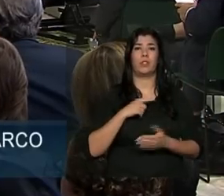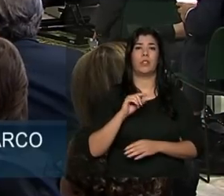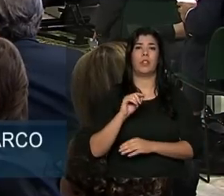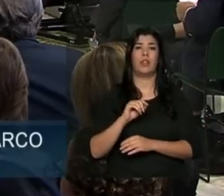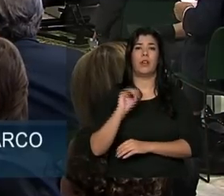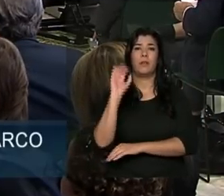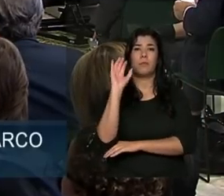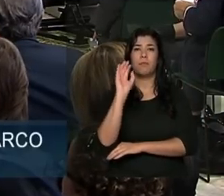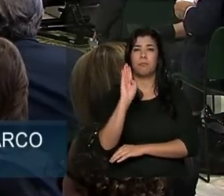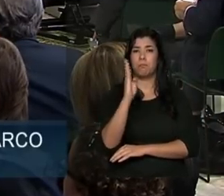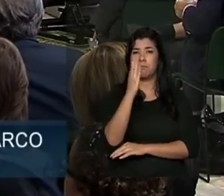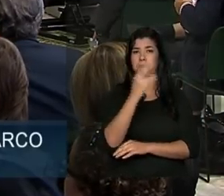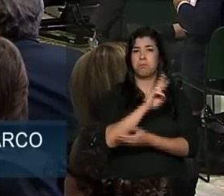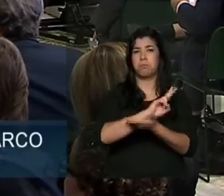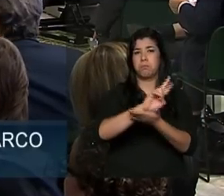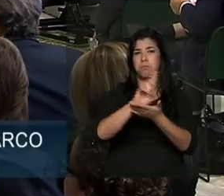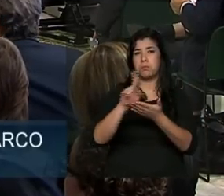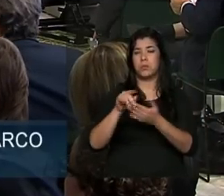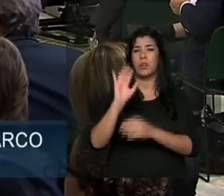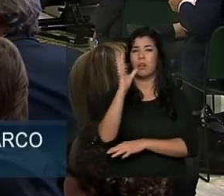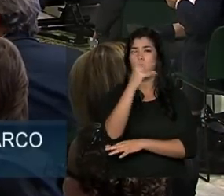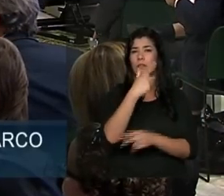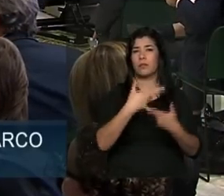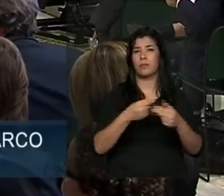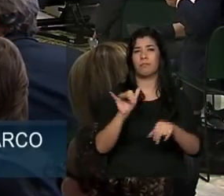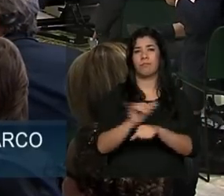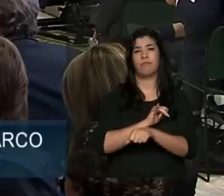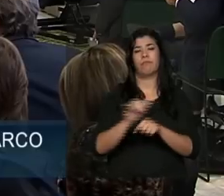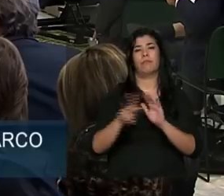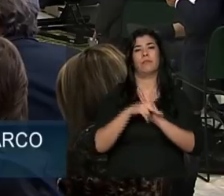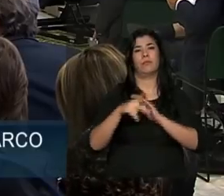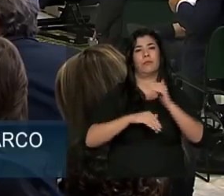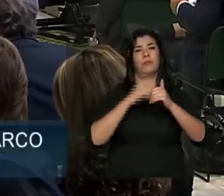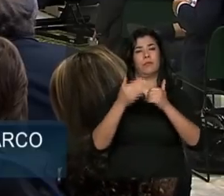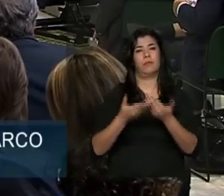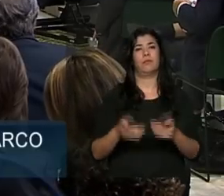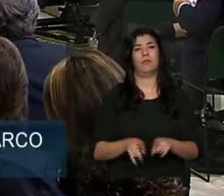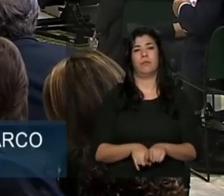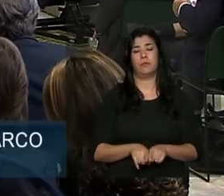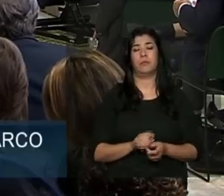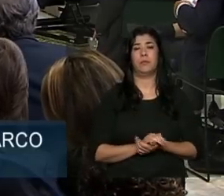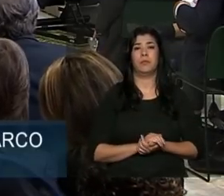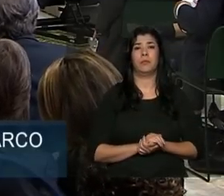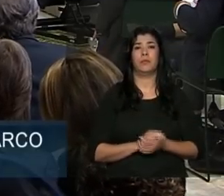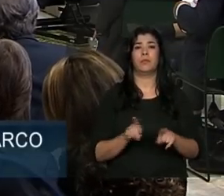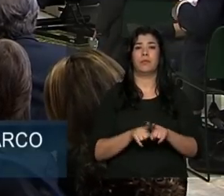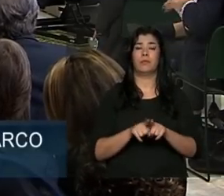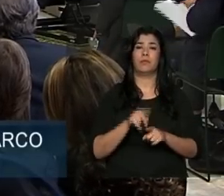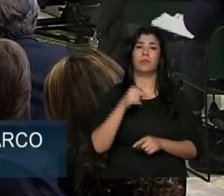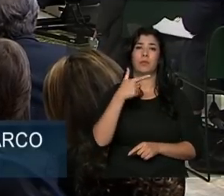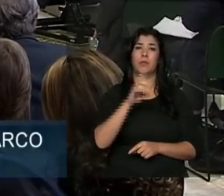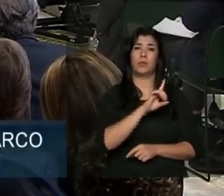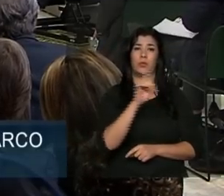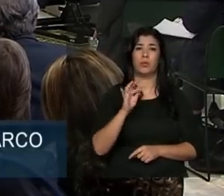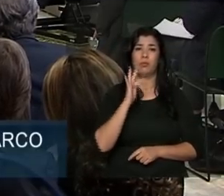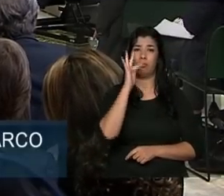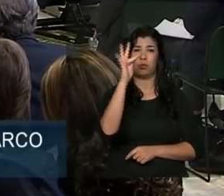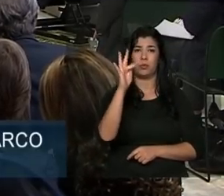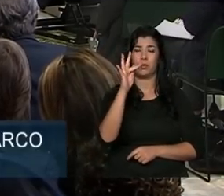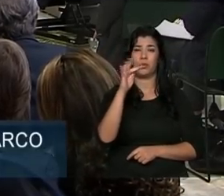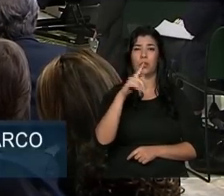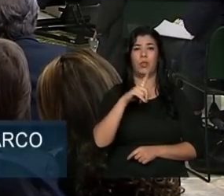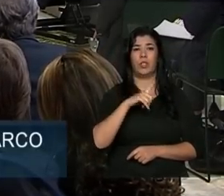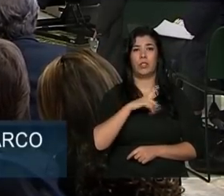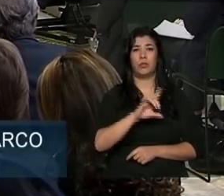biodiversidade como um ativo estratégico do nosso desenvolvimento. É, e daqui a 2 dias é o Dia Mundial